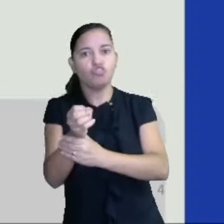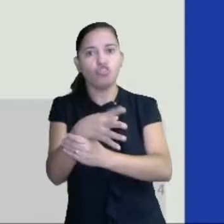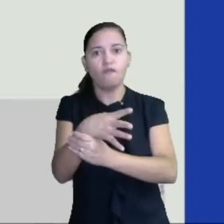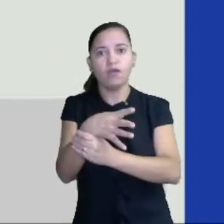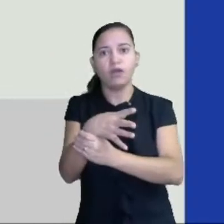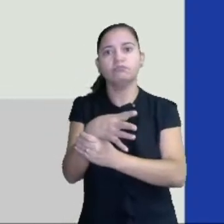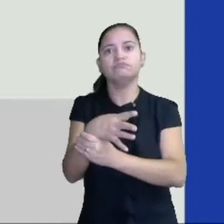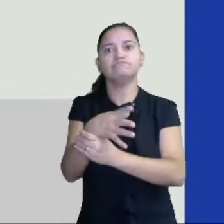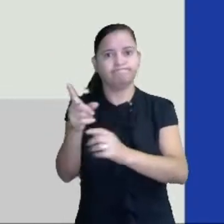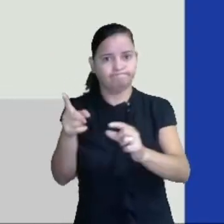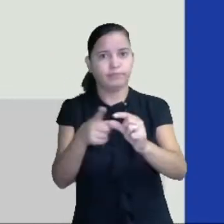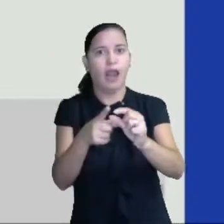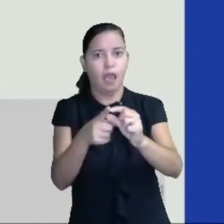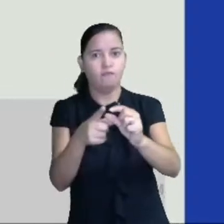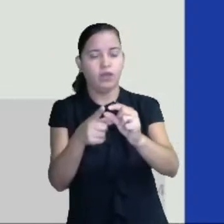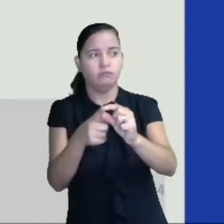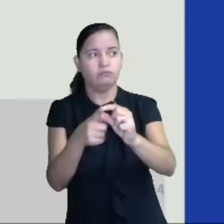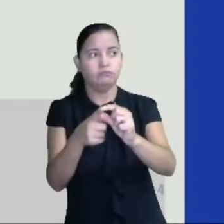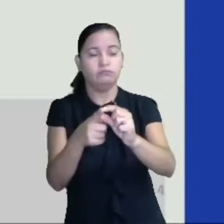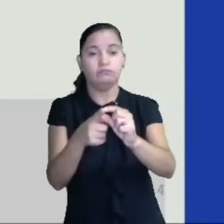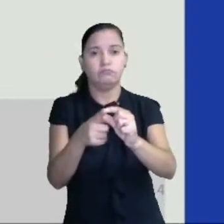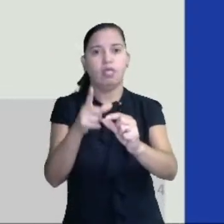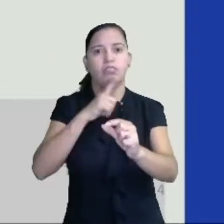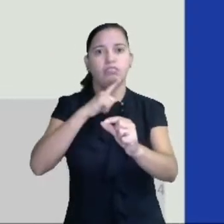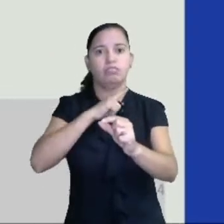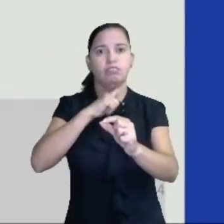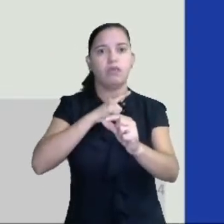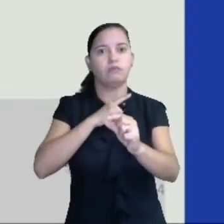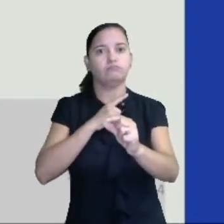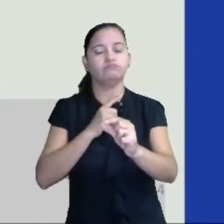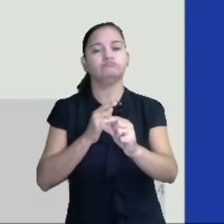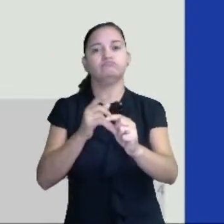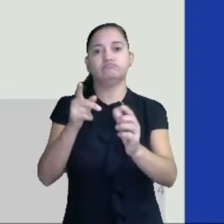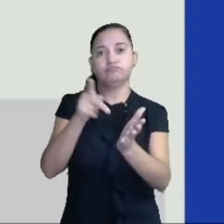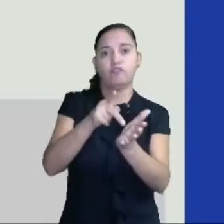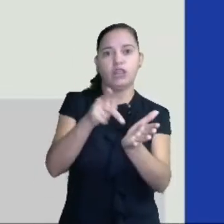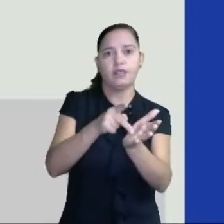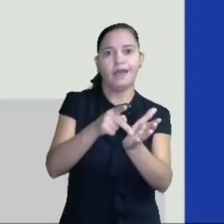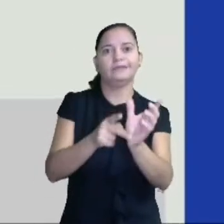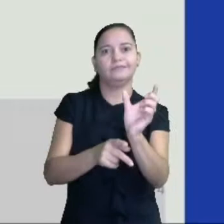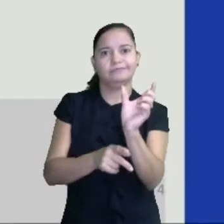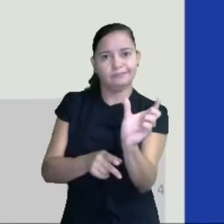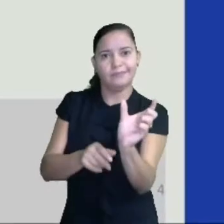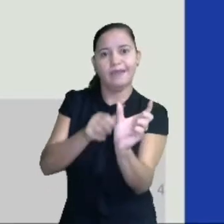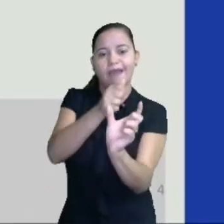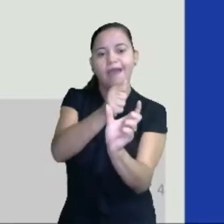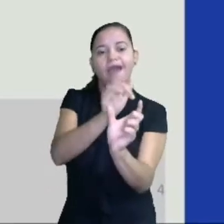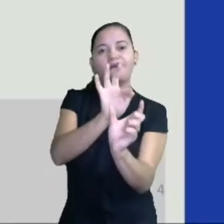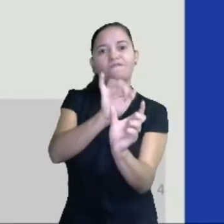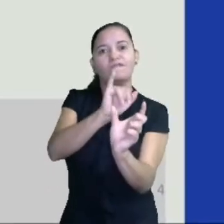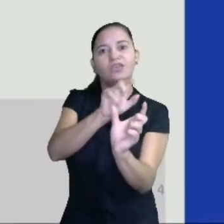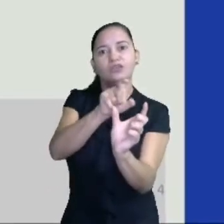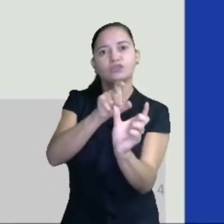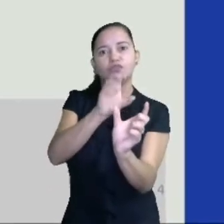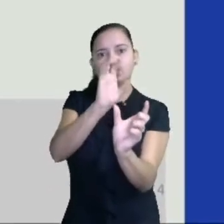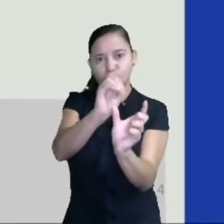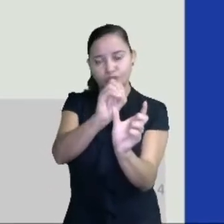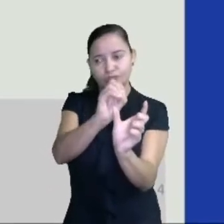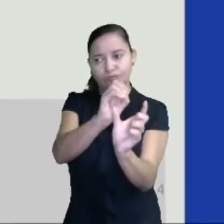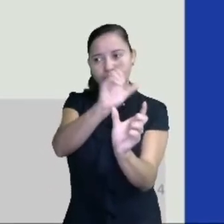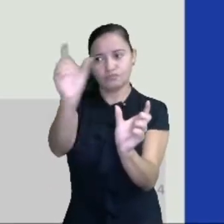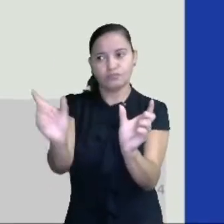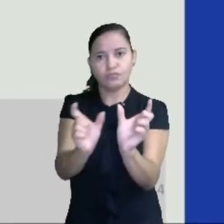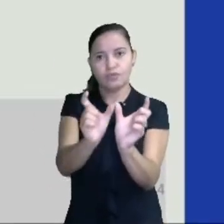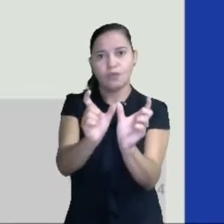novas palavras. Ambos são, na verdade, afixos. O nome prefixo